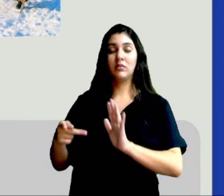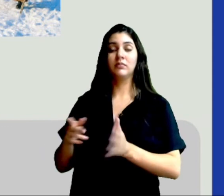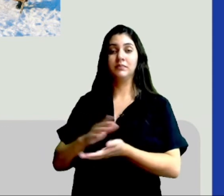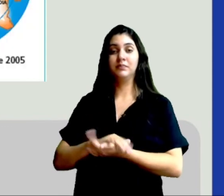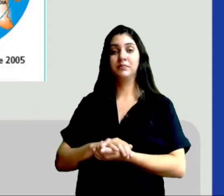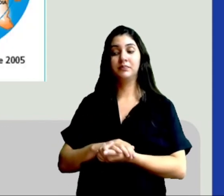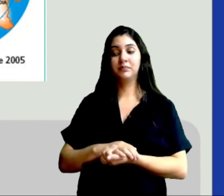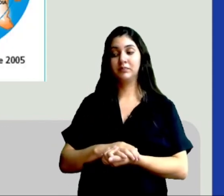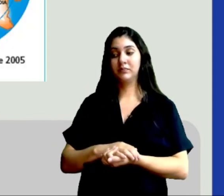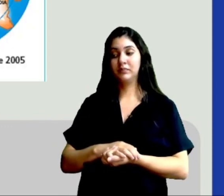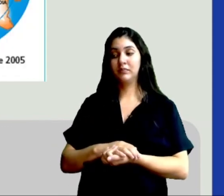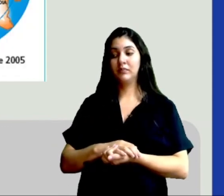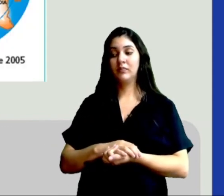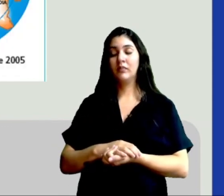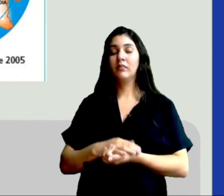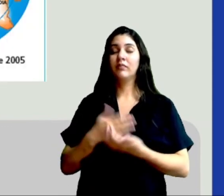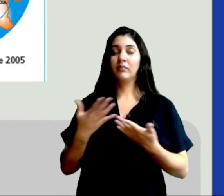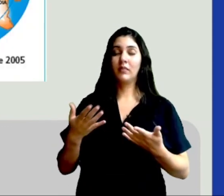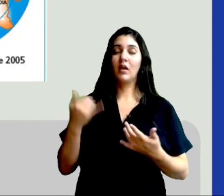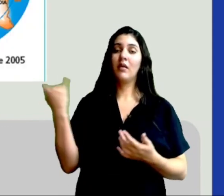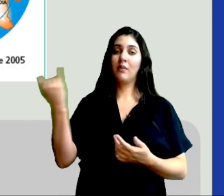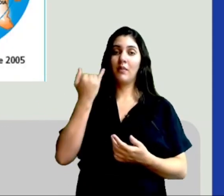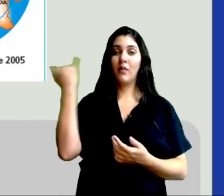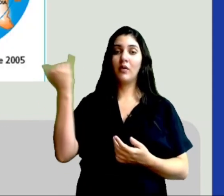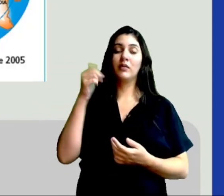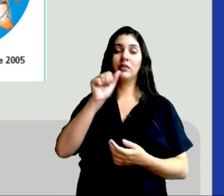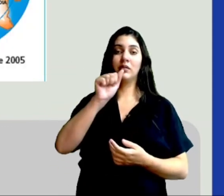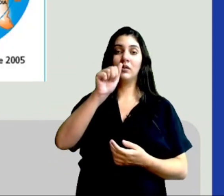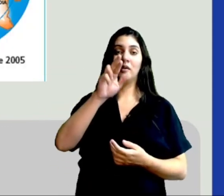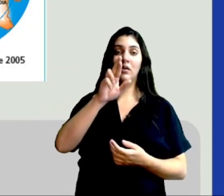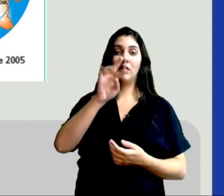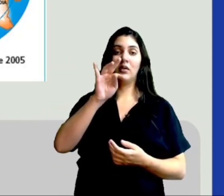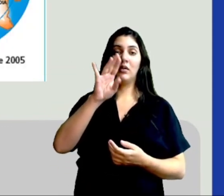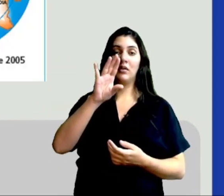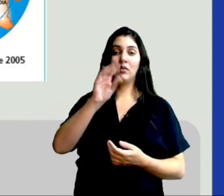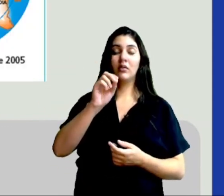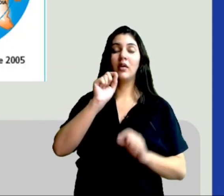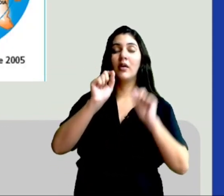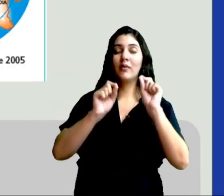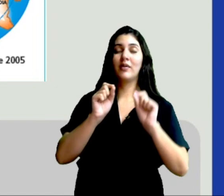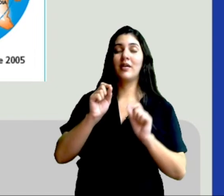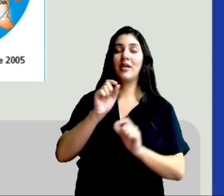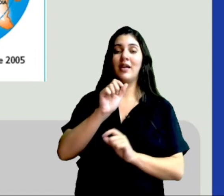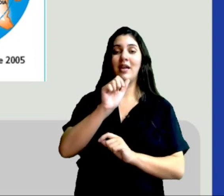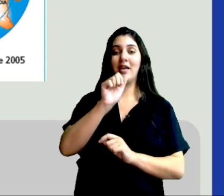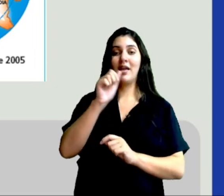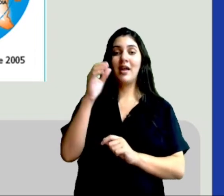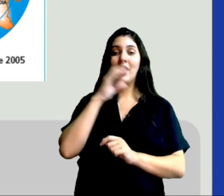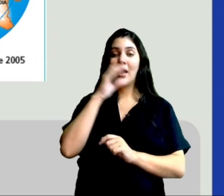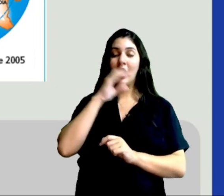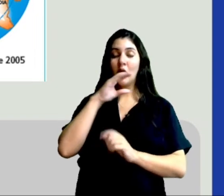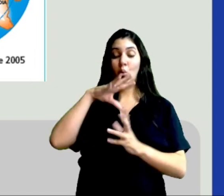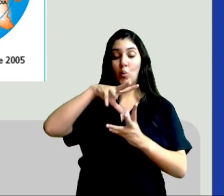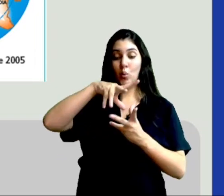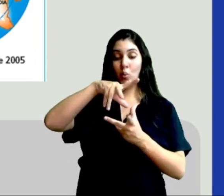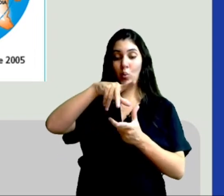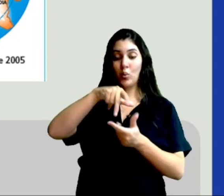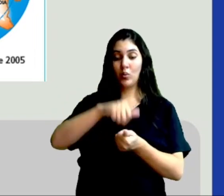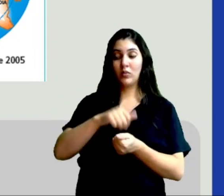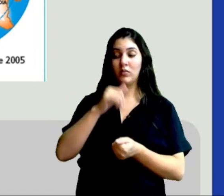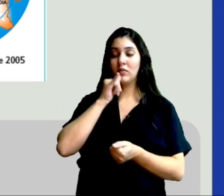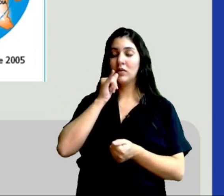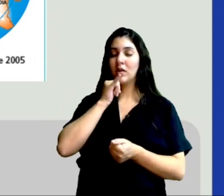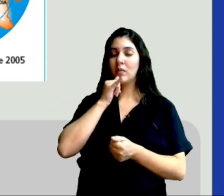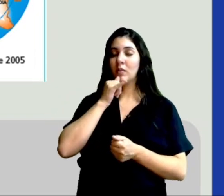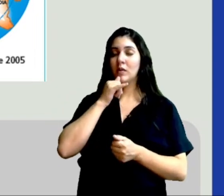possui. Uma questão muito importante sobre o Ártico é o aquecimento global, né? Porque aqui nós observamos uma área